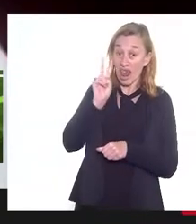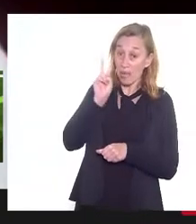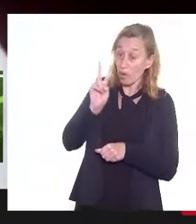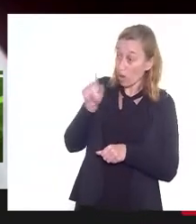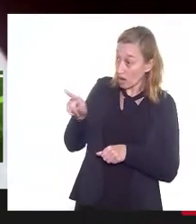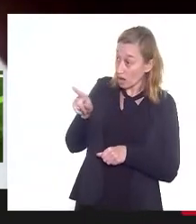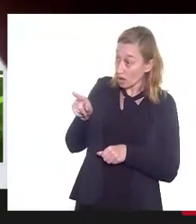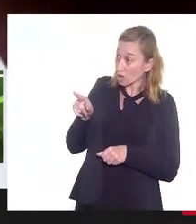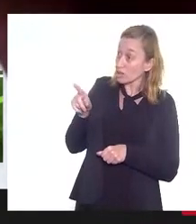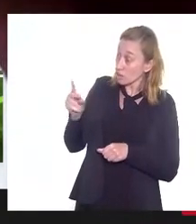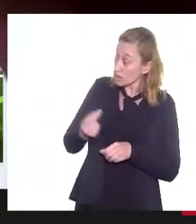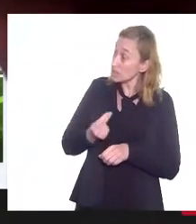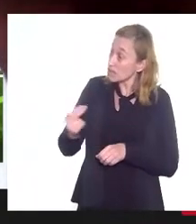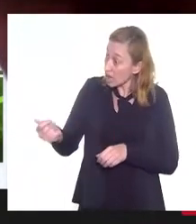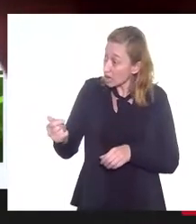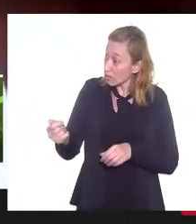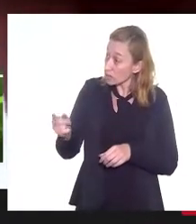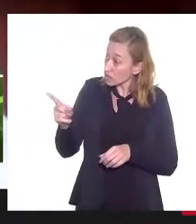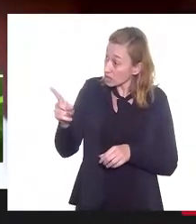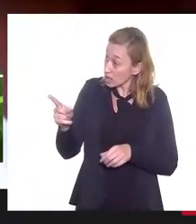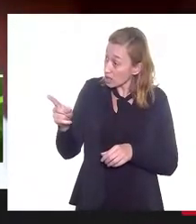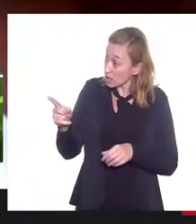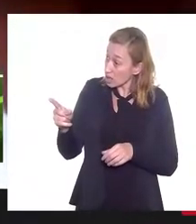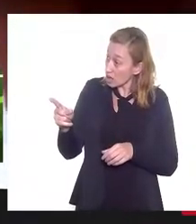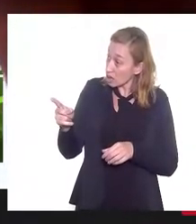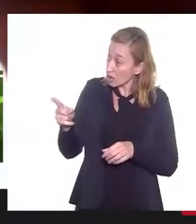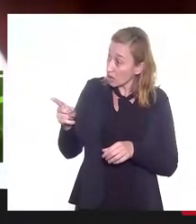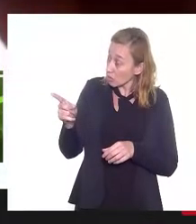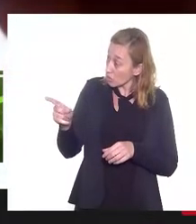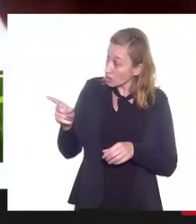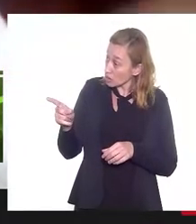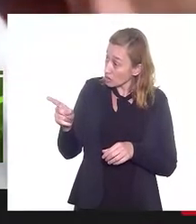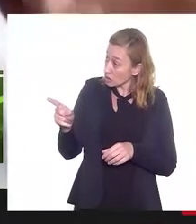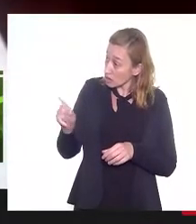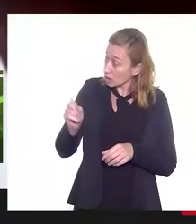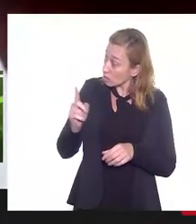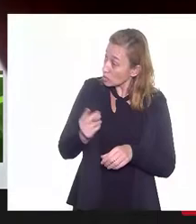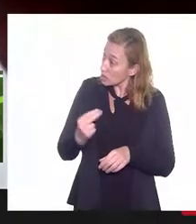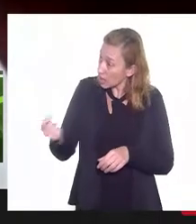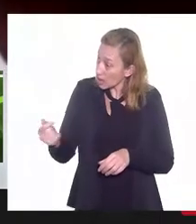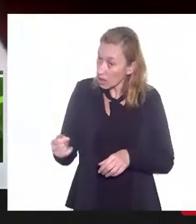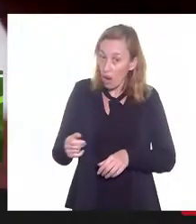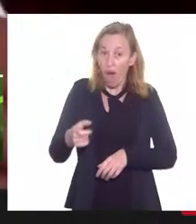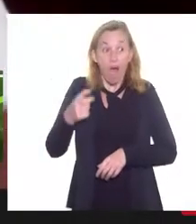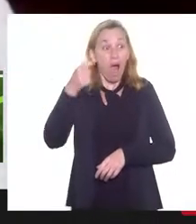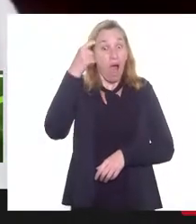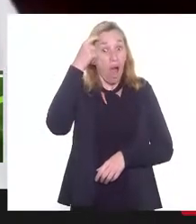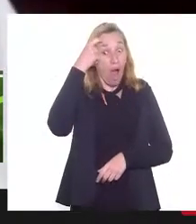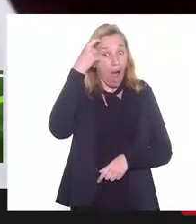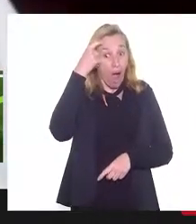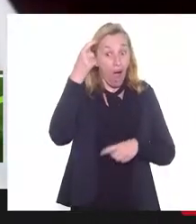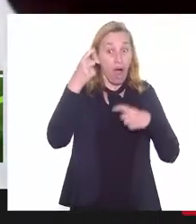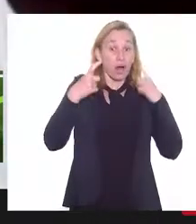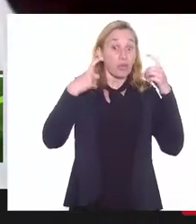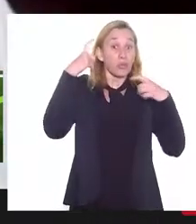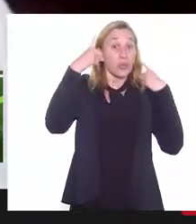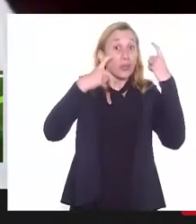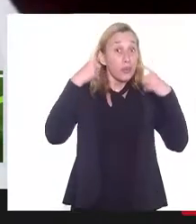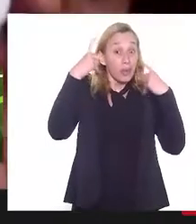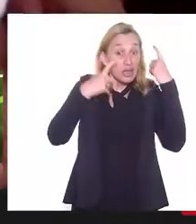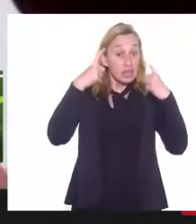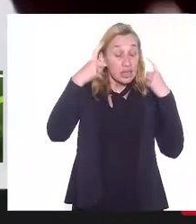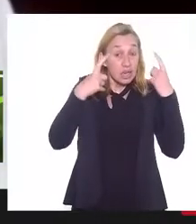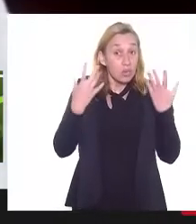senhora passou do seu ponto. Ou seja, ela teve a consciência e a preocupação,